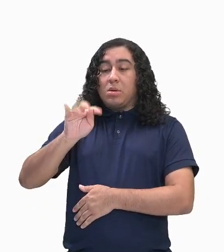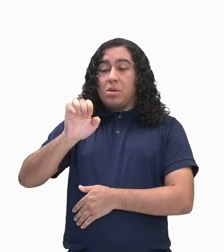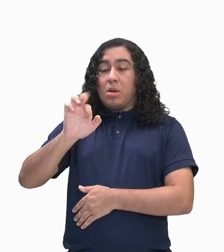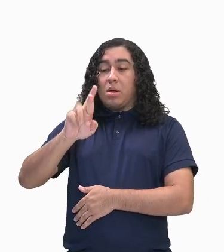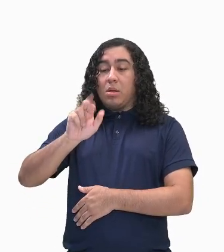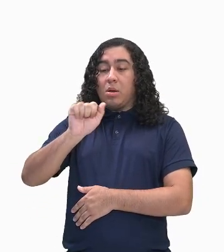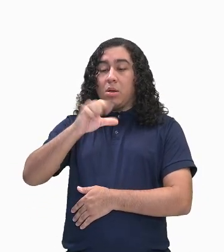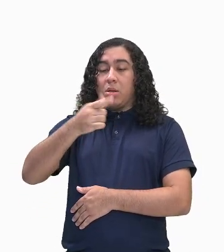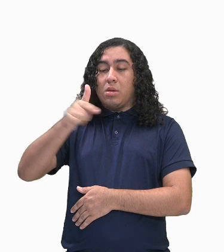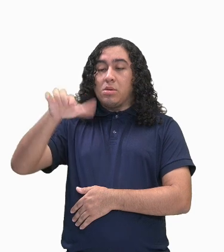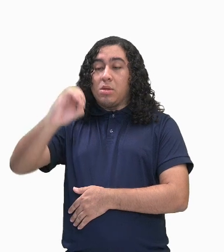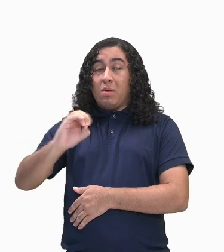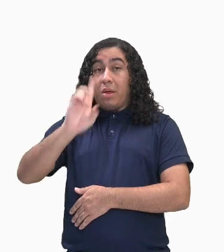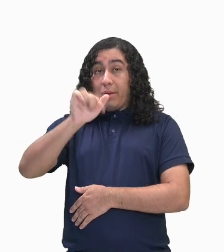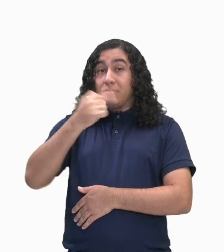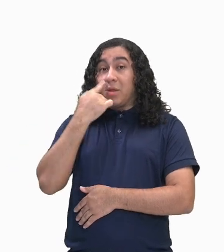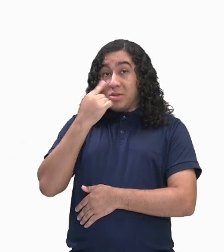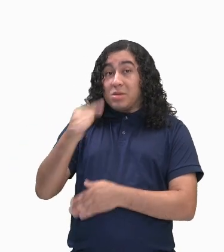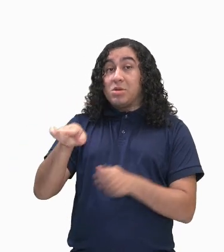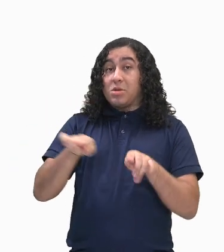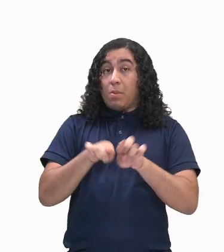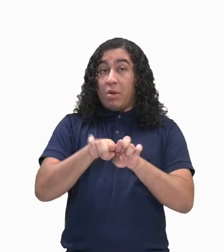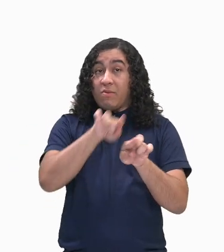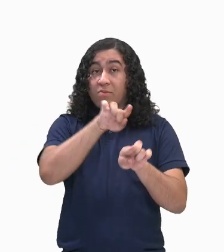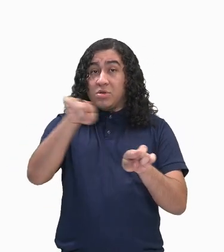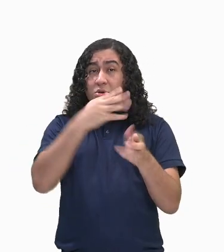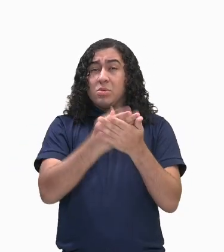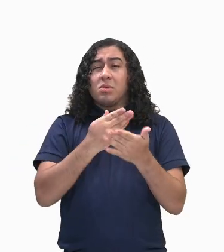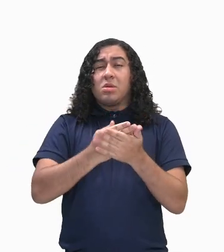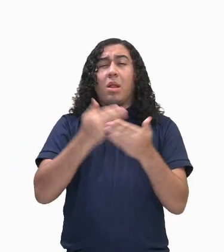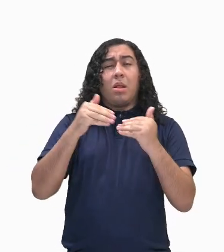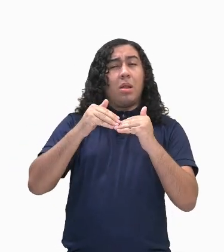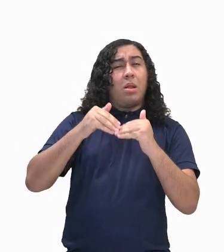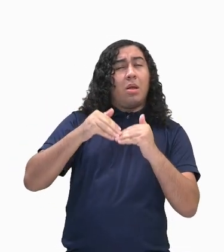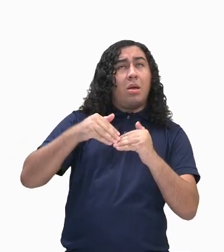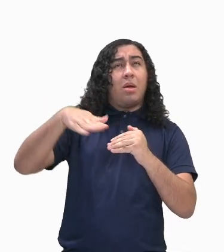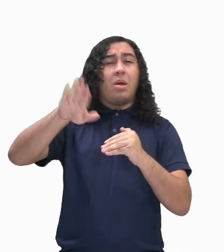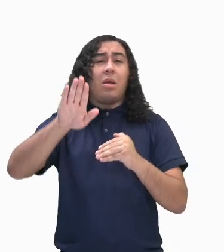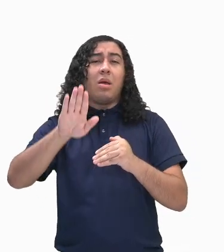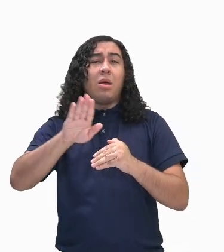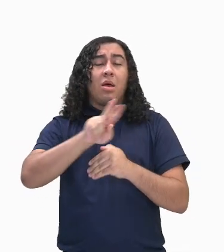linguagem muito interessante também, que vocês vão estudar lá no período que